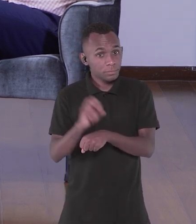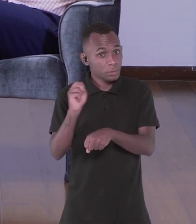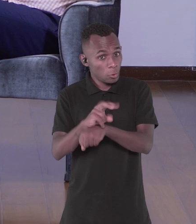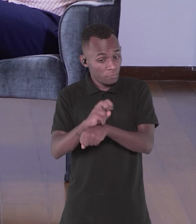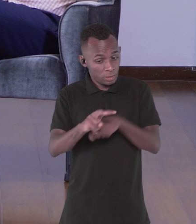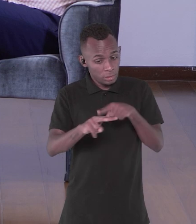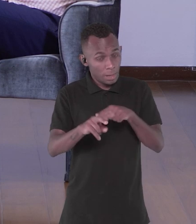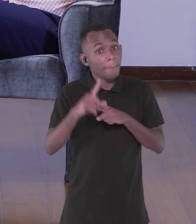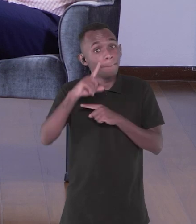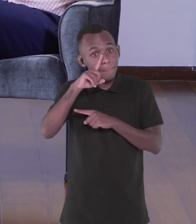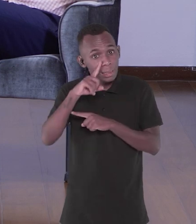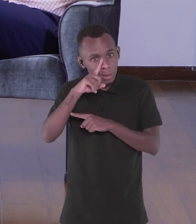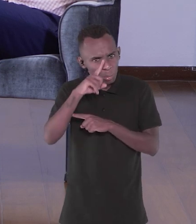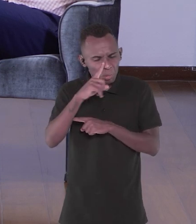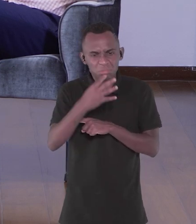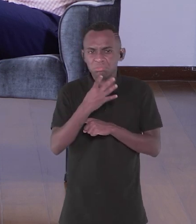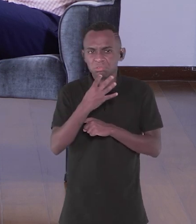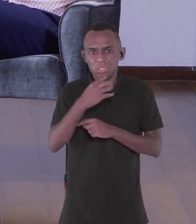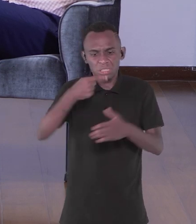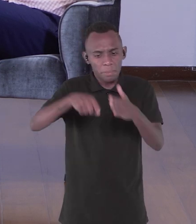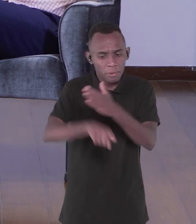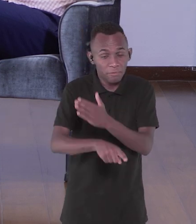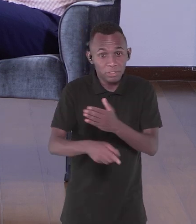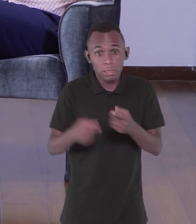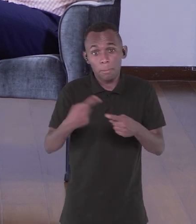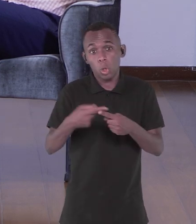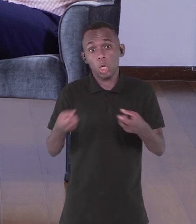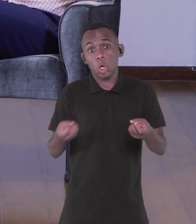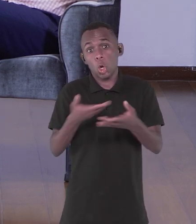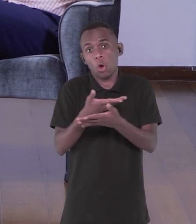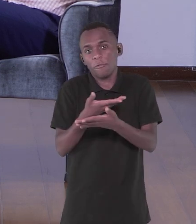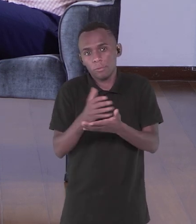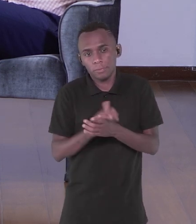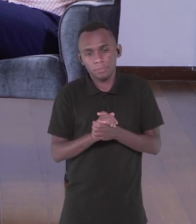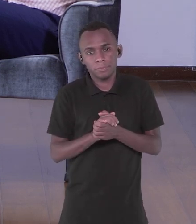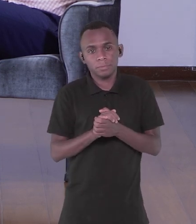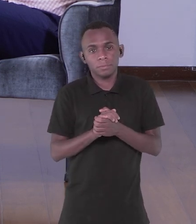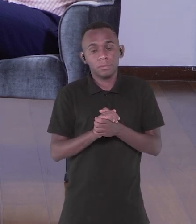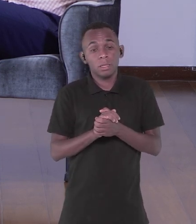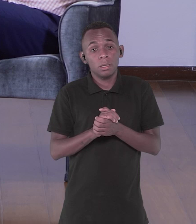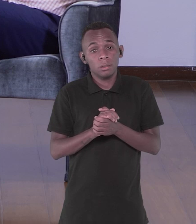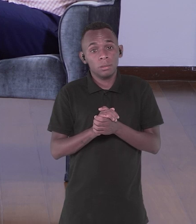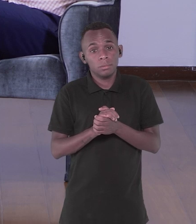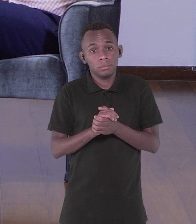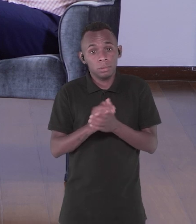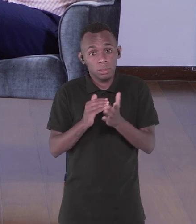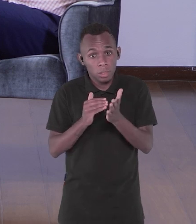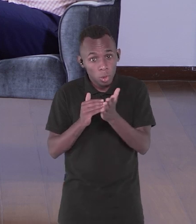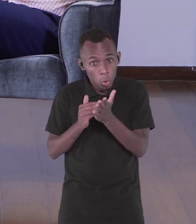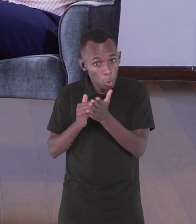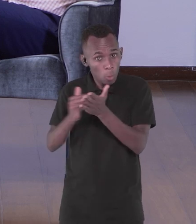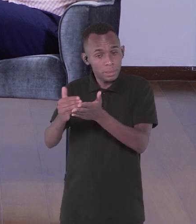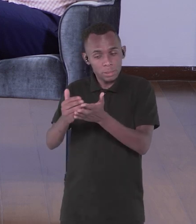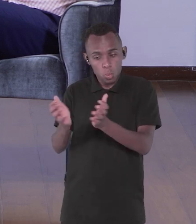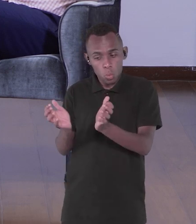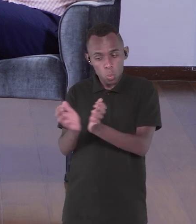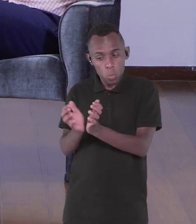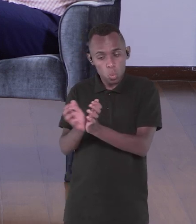muito perigoso, desconhecido, novo, que chegaria num grupo da